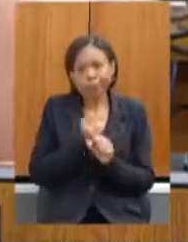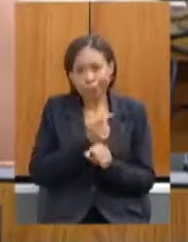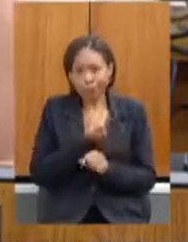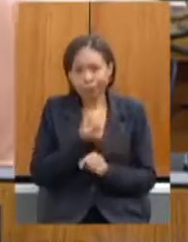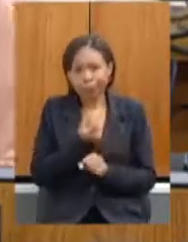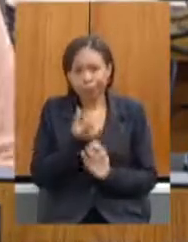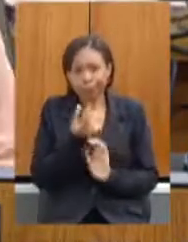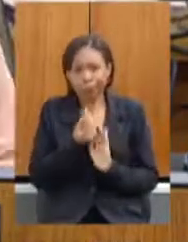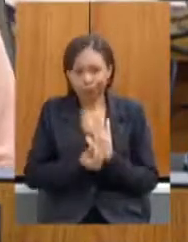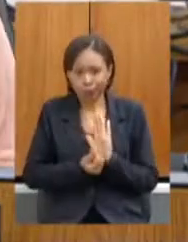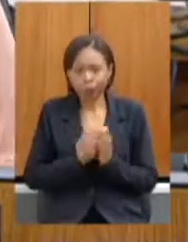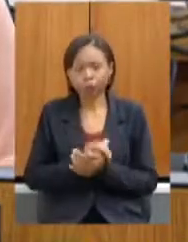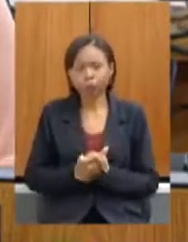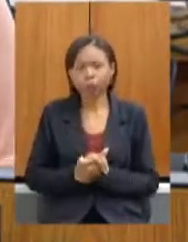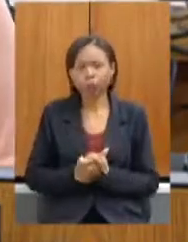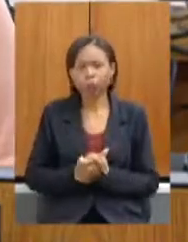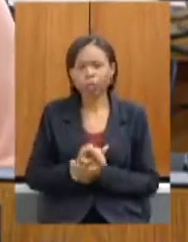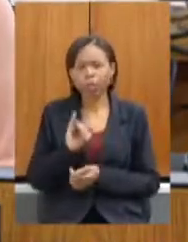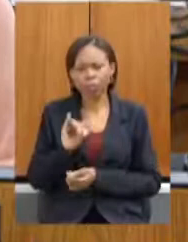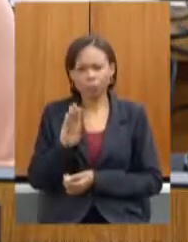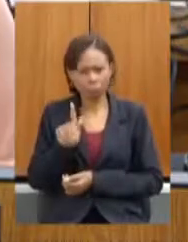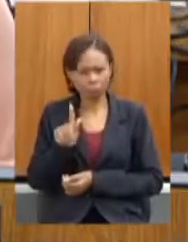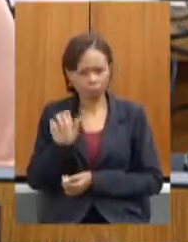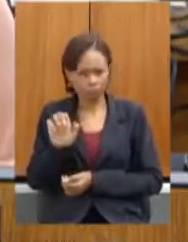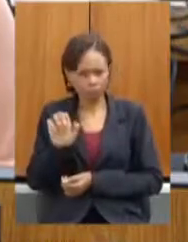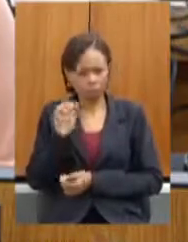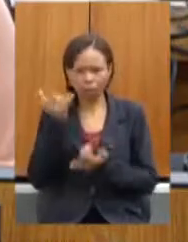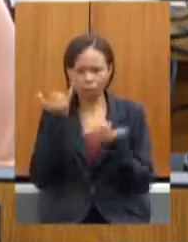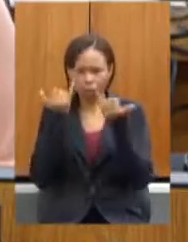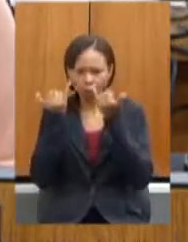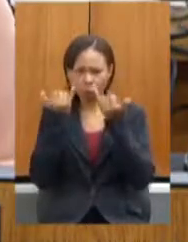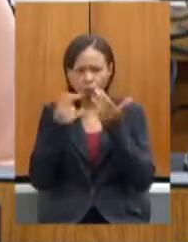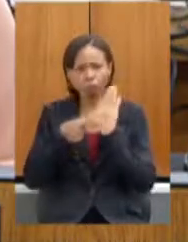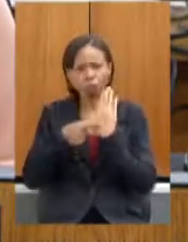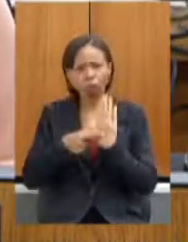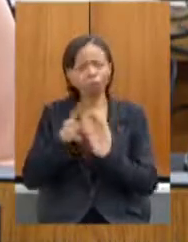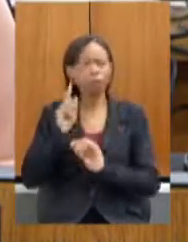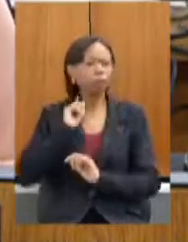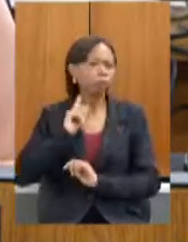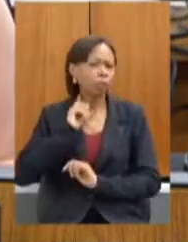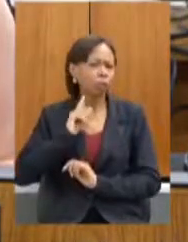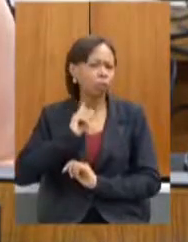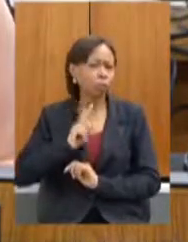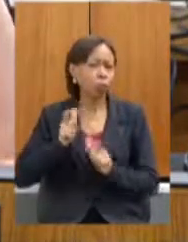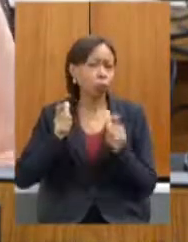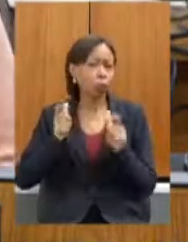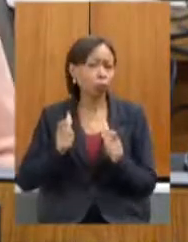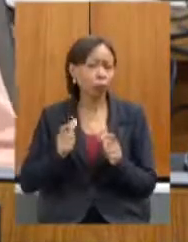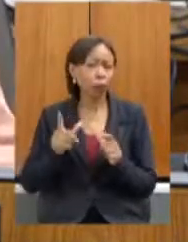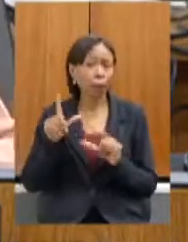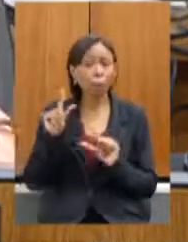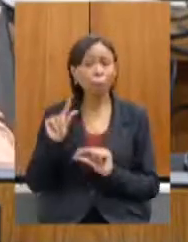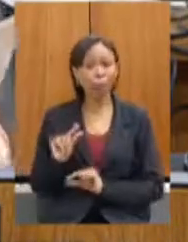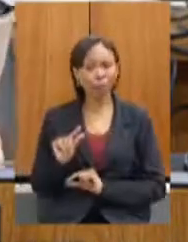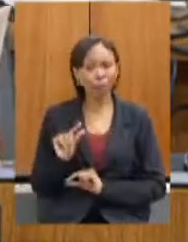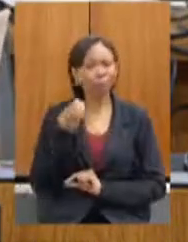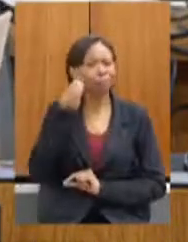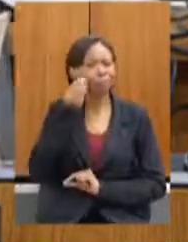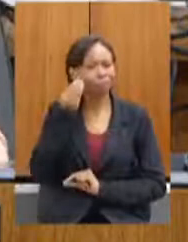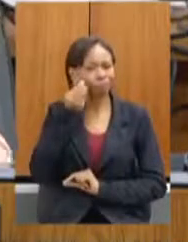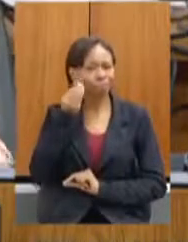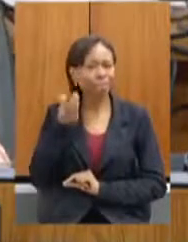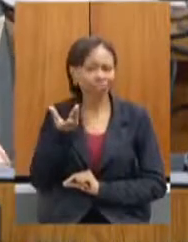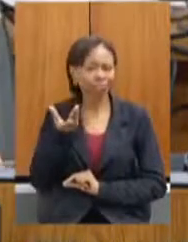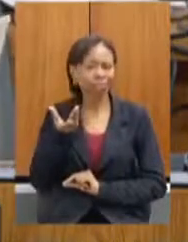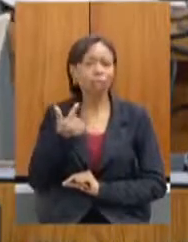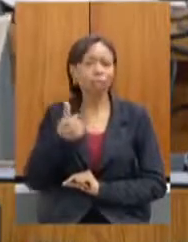pergunta dados do IBGE mostram que Minas Gerais é o estado com menor testagem eu tenho em mãos